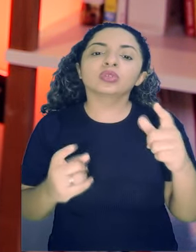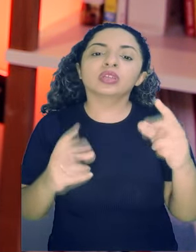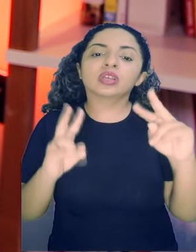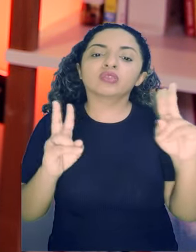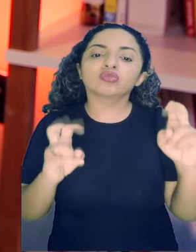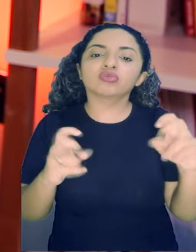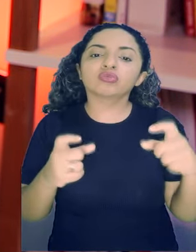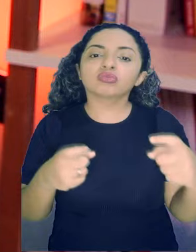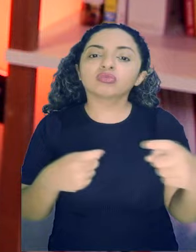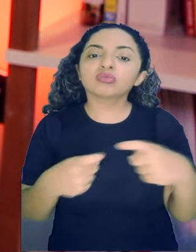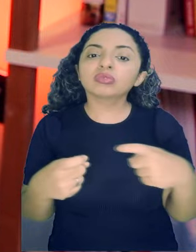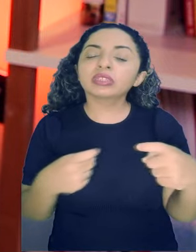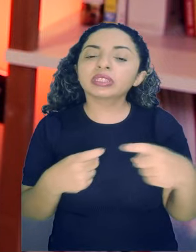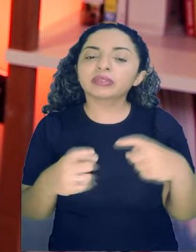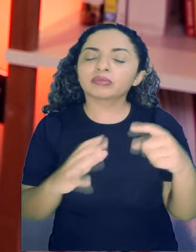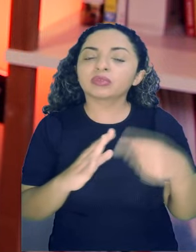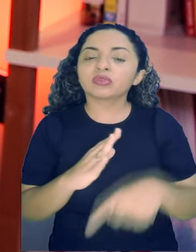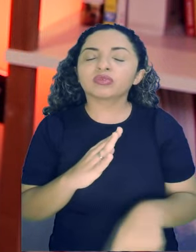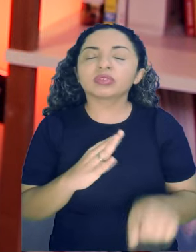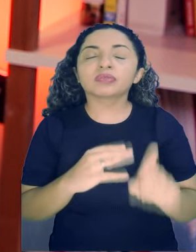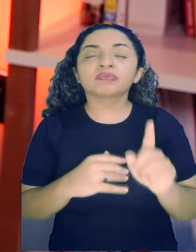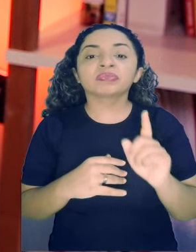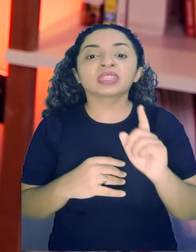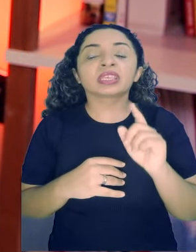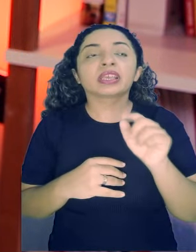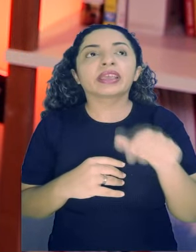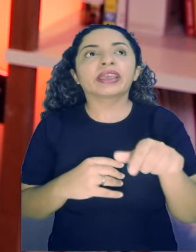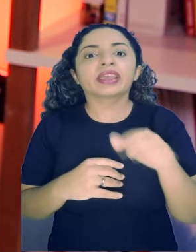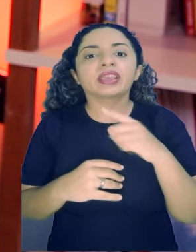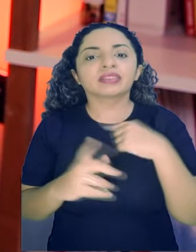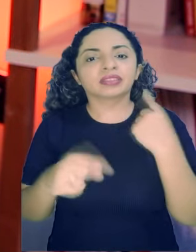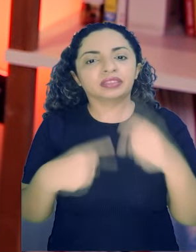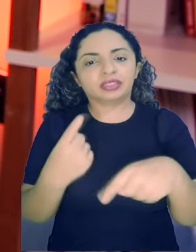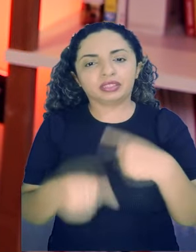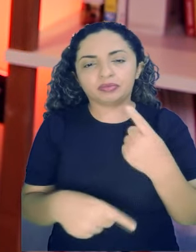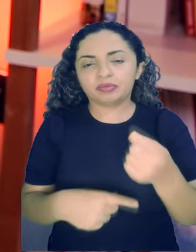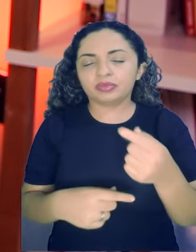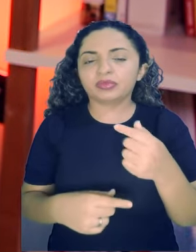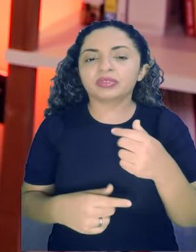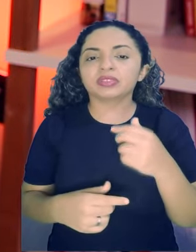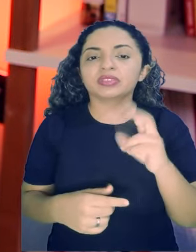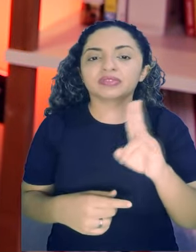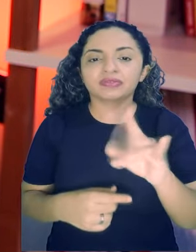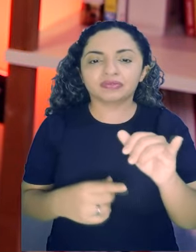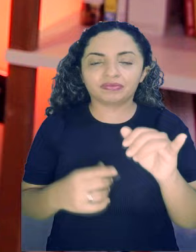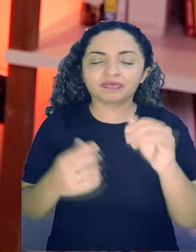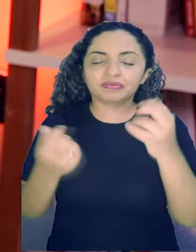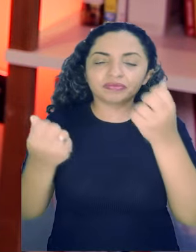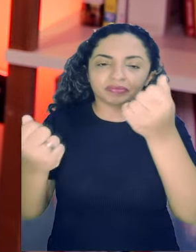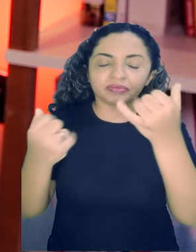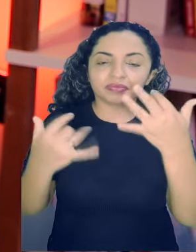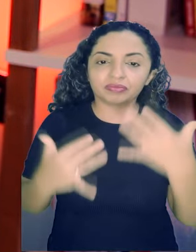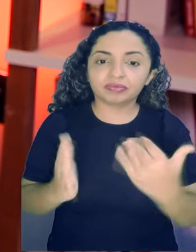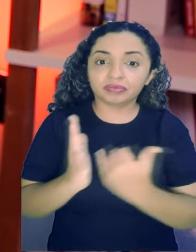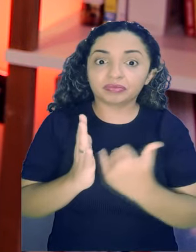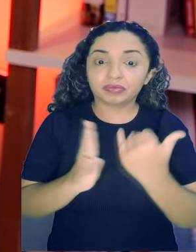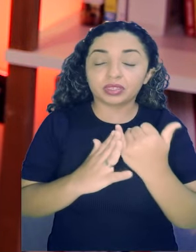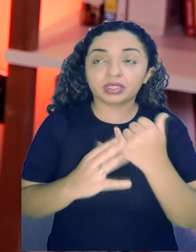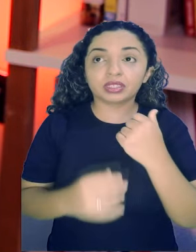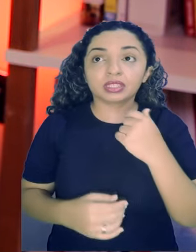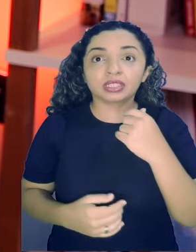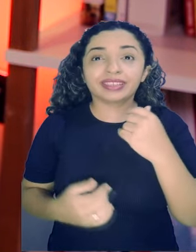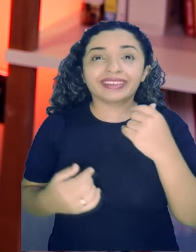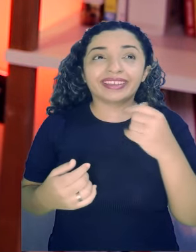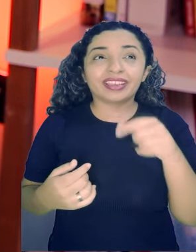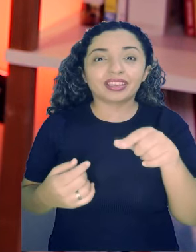conflito histórico muito profundo entre Israel e Palestina, que eu vou comentar com vocês também aqui. De certa forma, houve